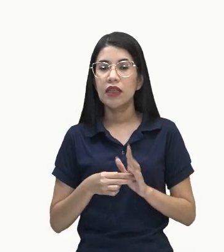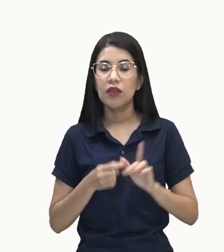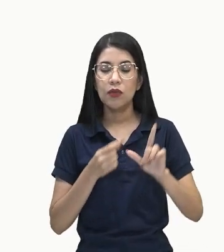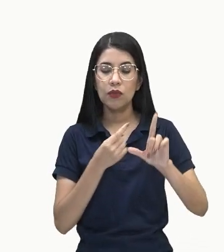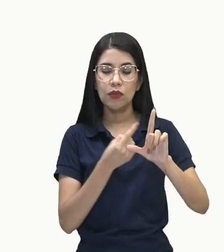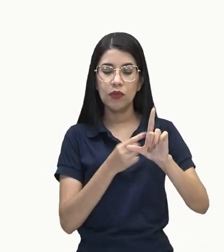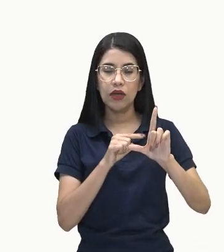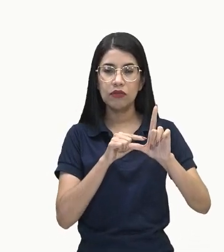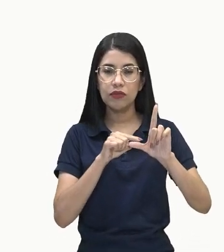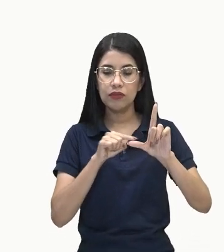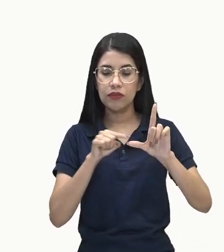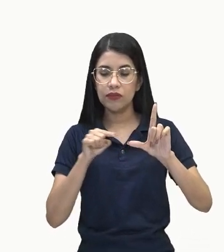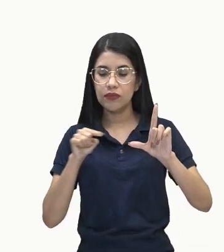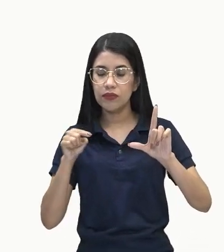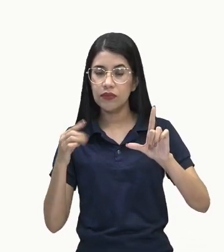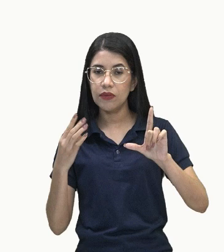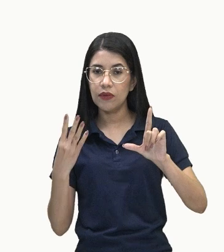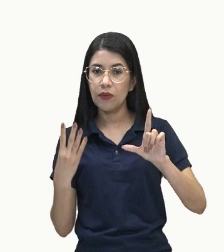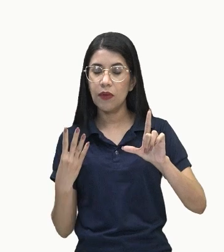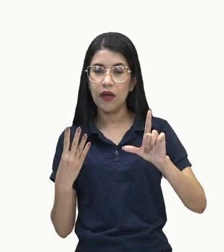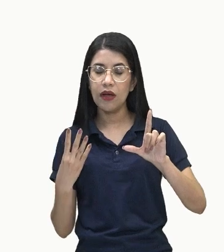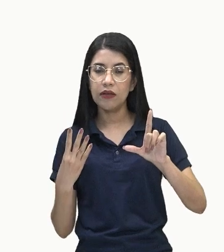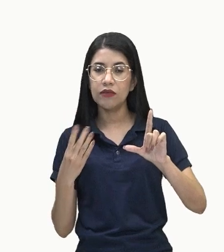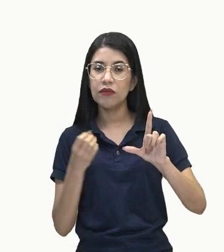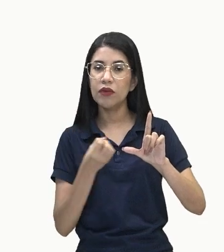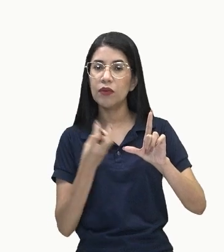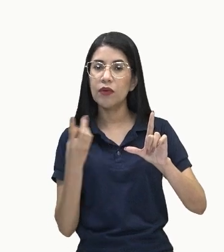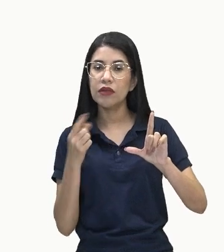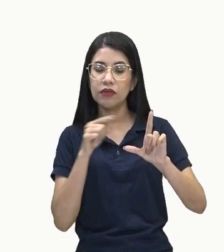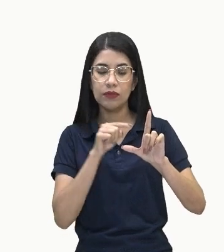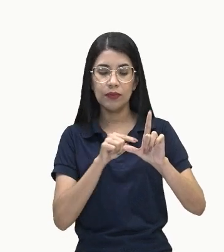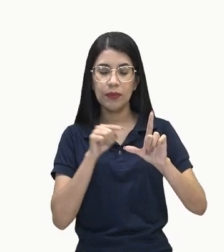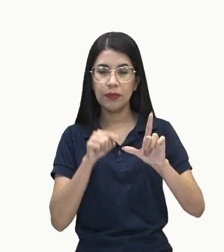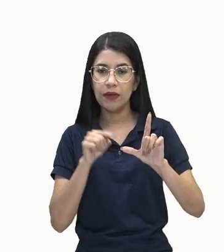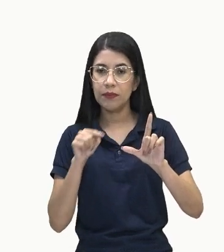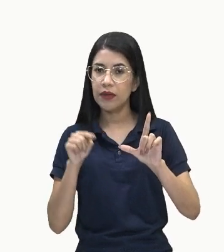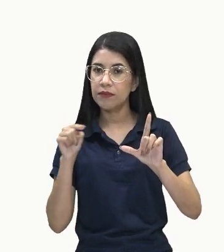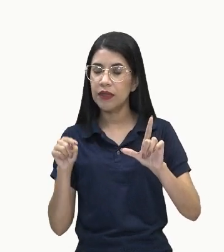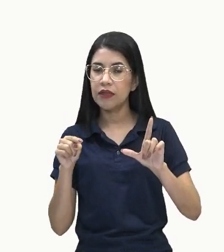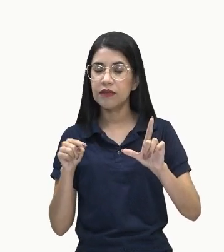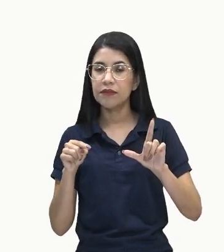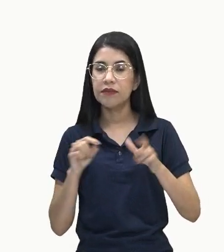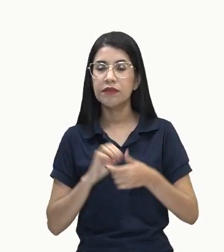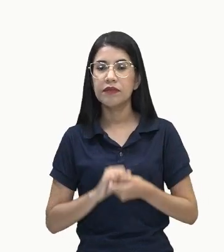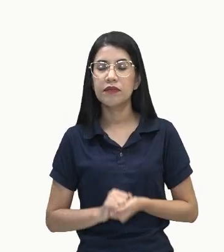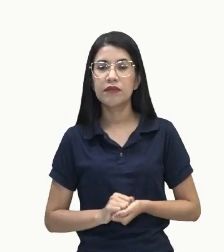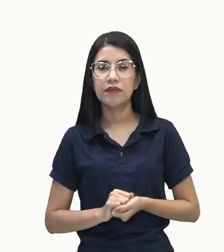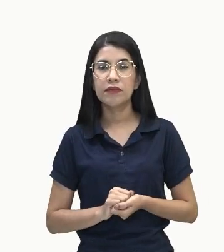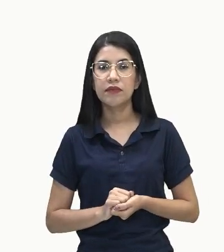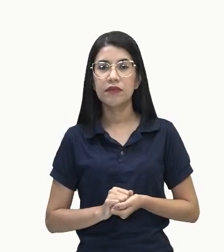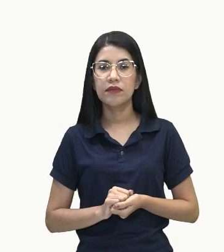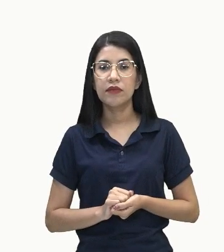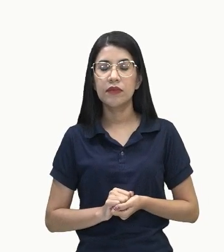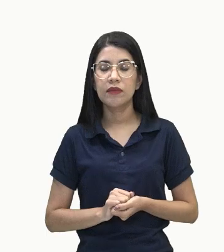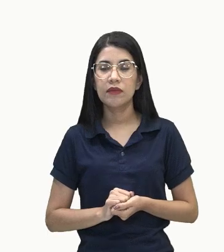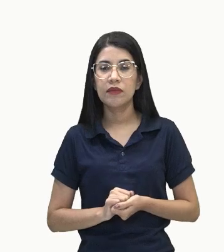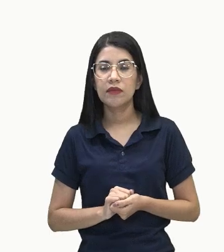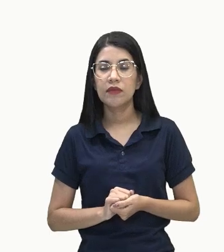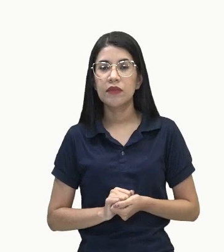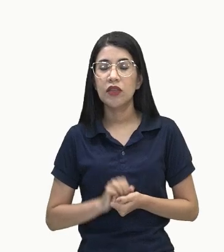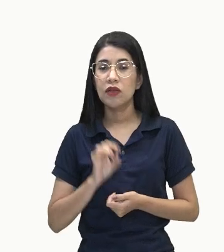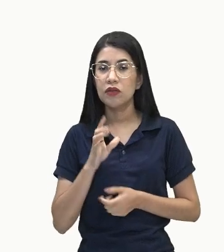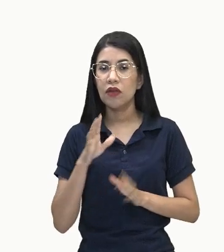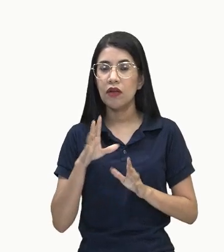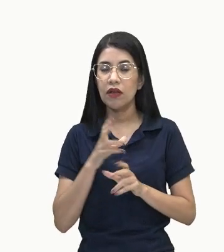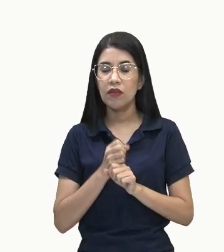1 até o ponto 4, você andou quantas unidades? Basta subtrair o maior do menor. Sendo